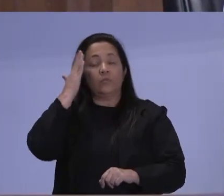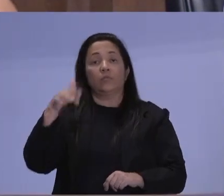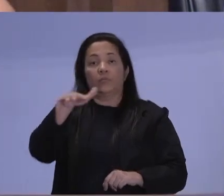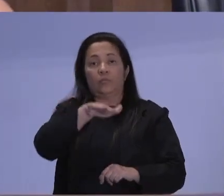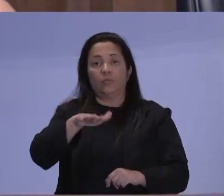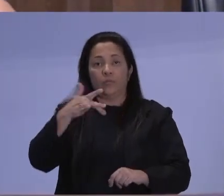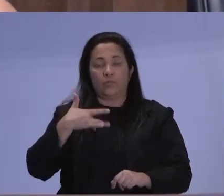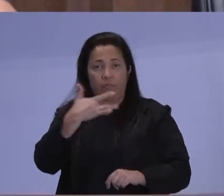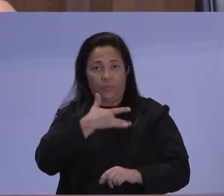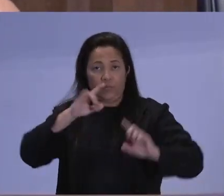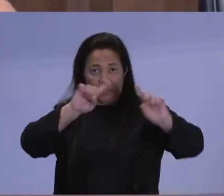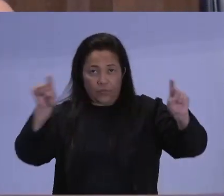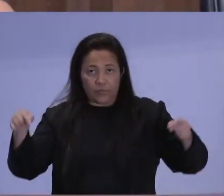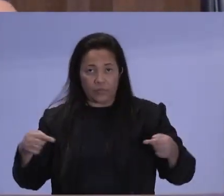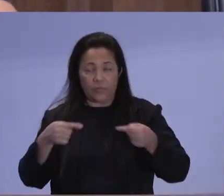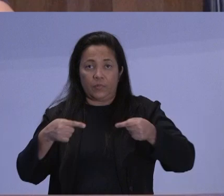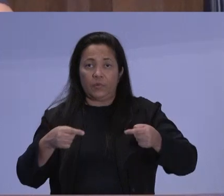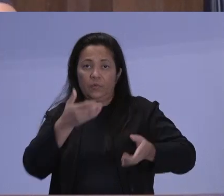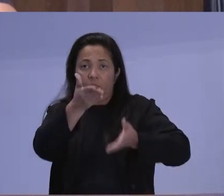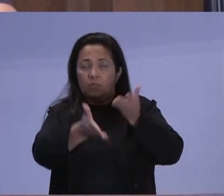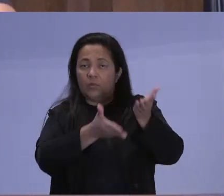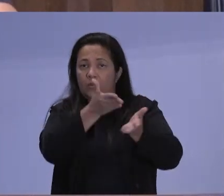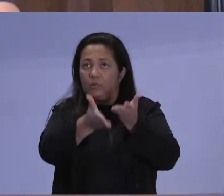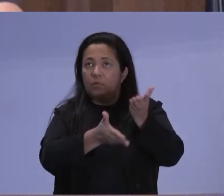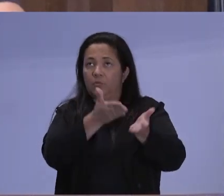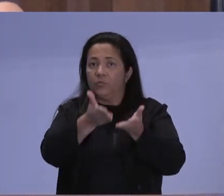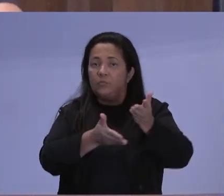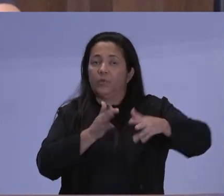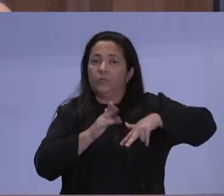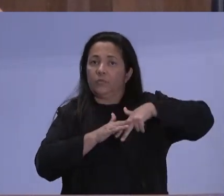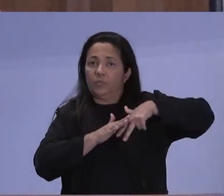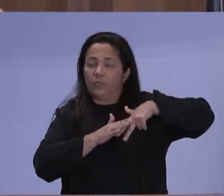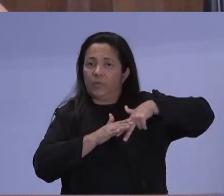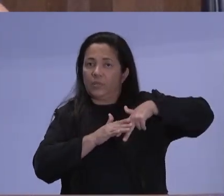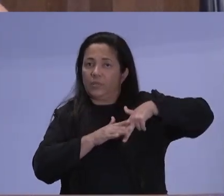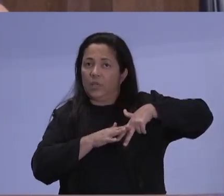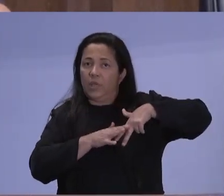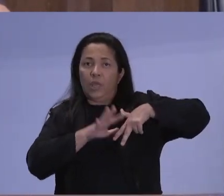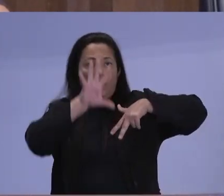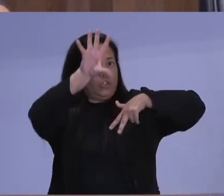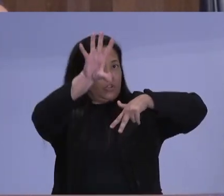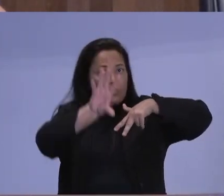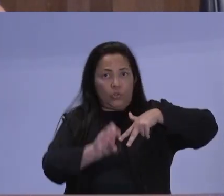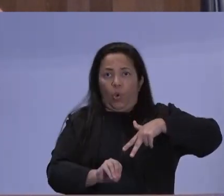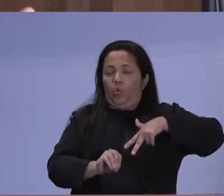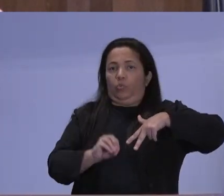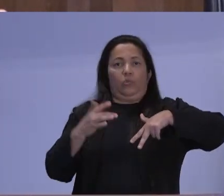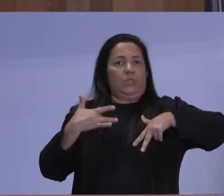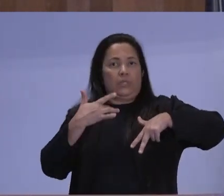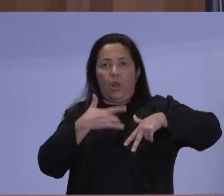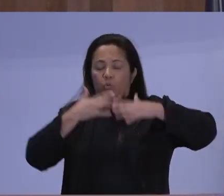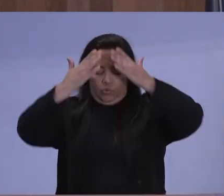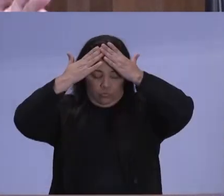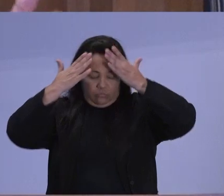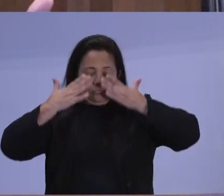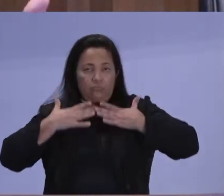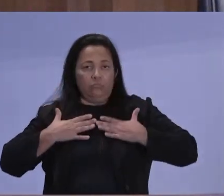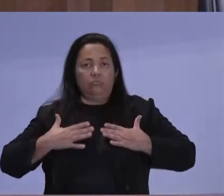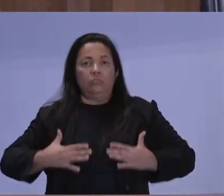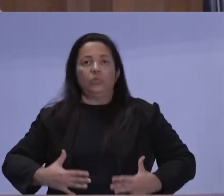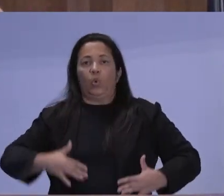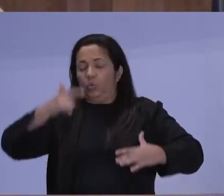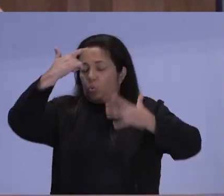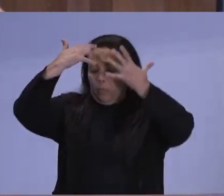o desafio do atendimento integral, que é, inclusive, um dos princípios do nosso Sistema Único de Saúde. E nesse conceito do atendimento integral,